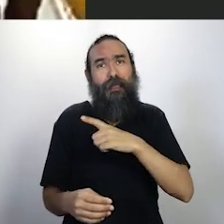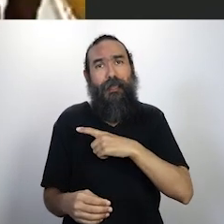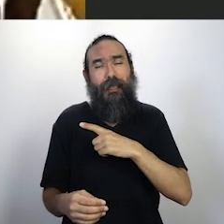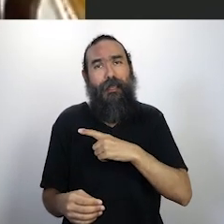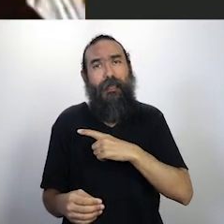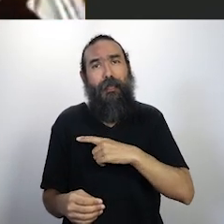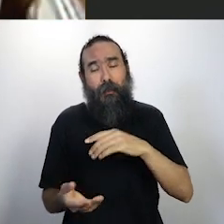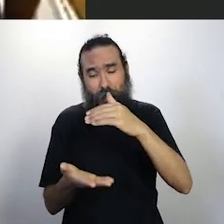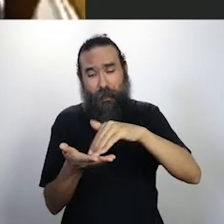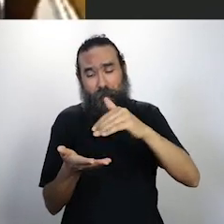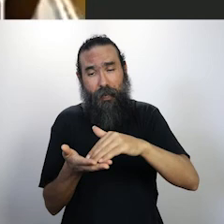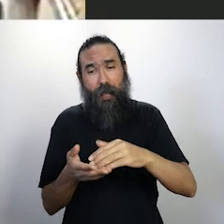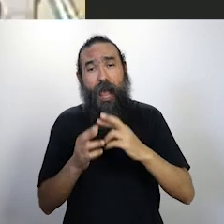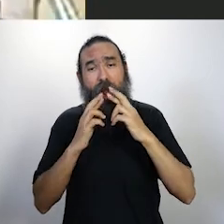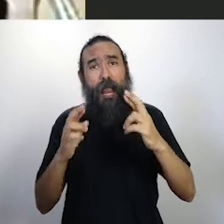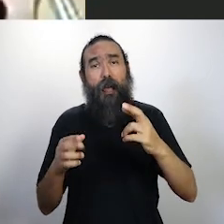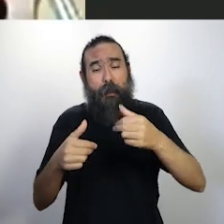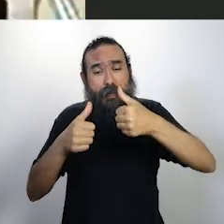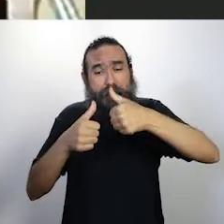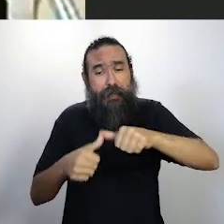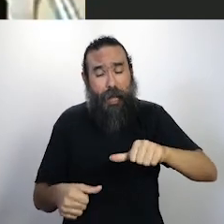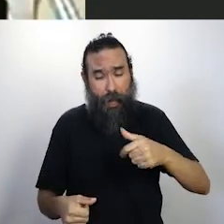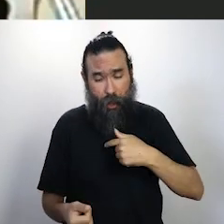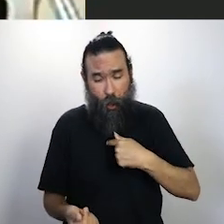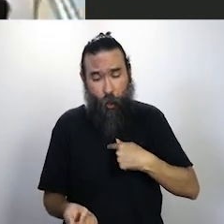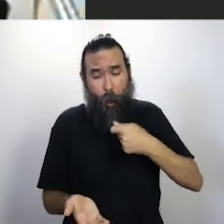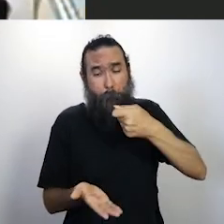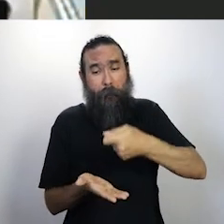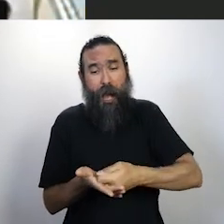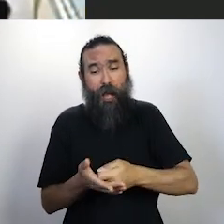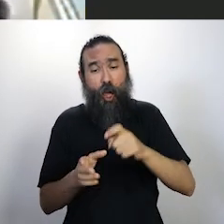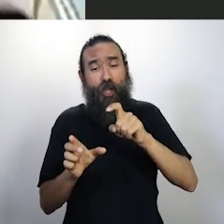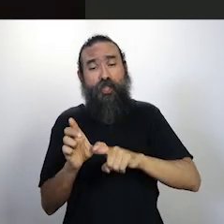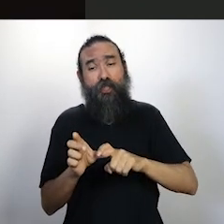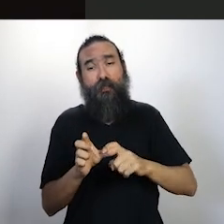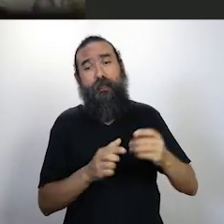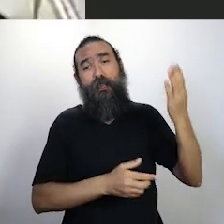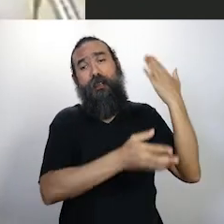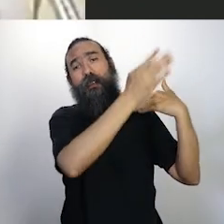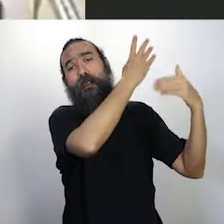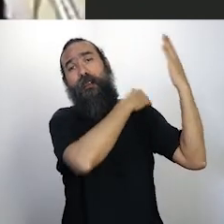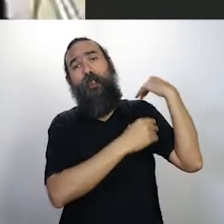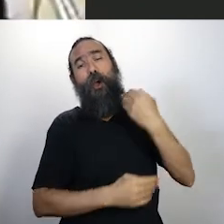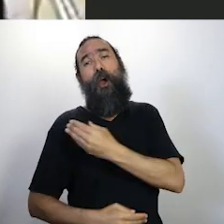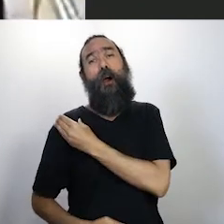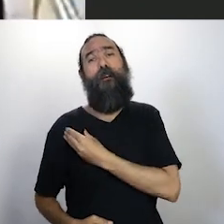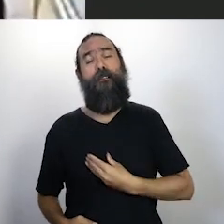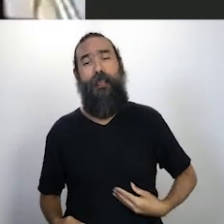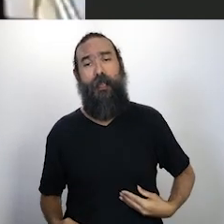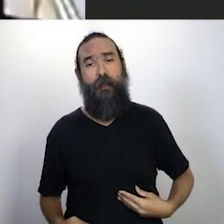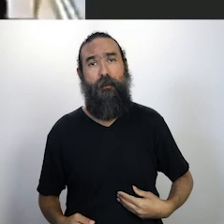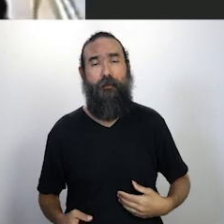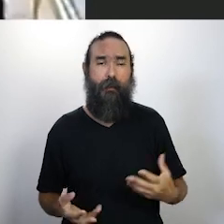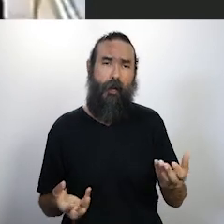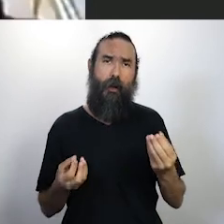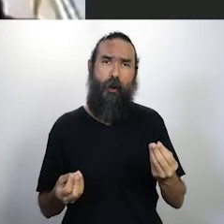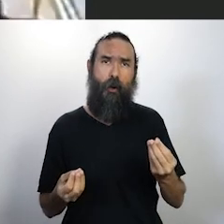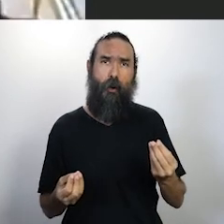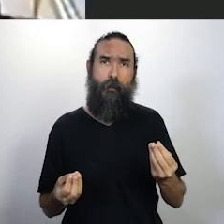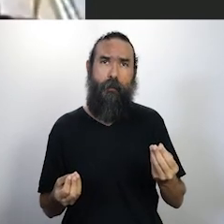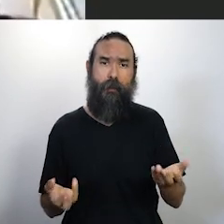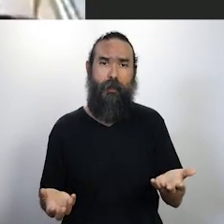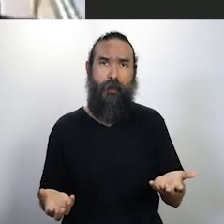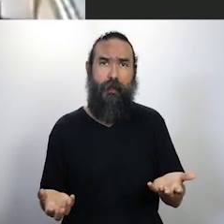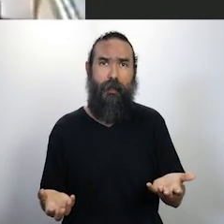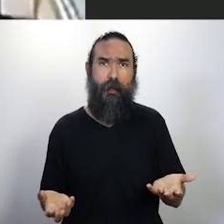como se a dívida fosse do governador anterior como se a dívida não fosse do Estado isso fere os princípios da